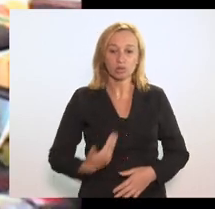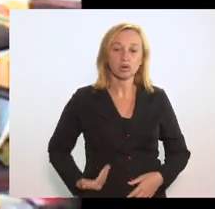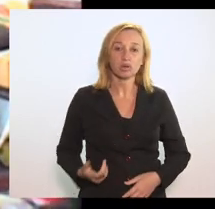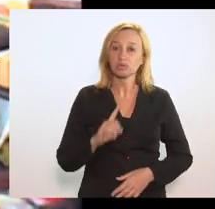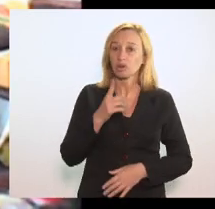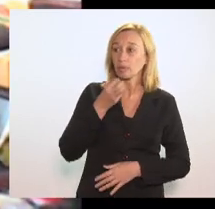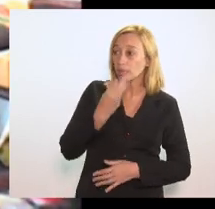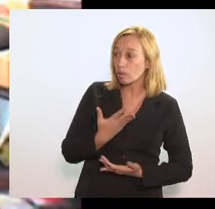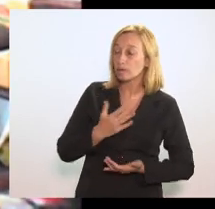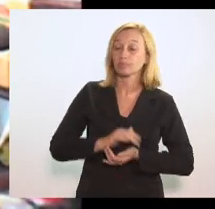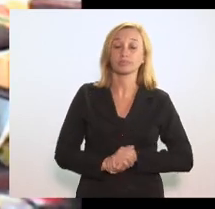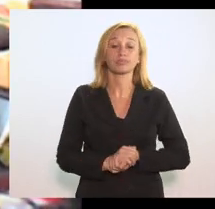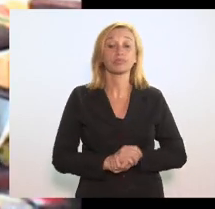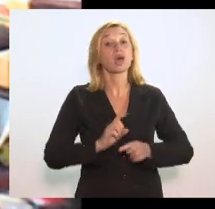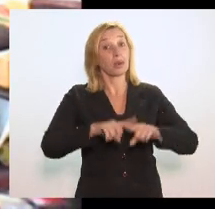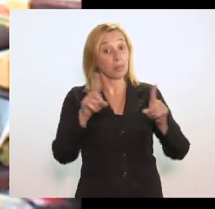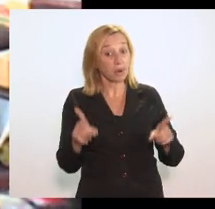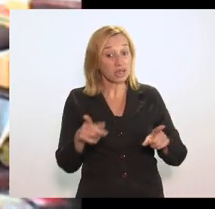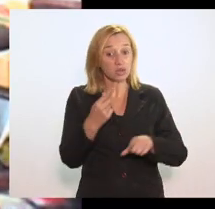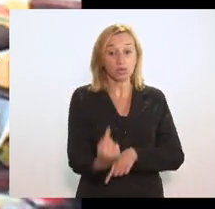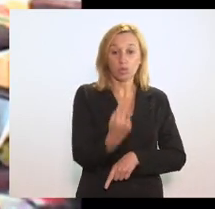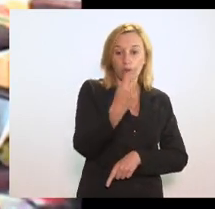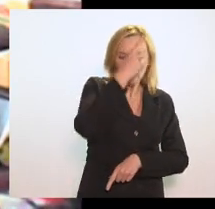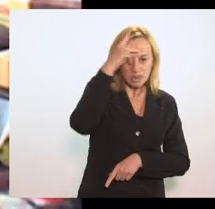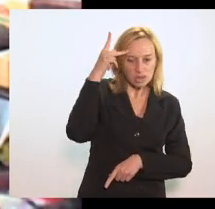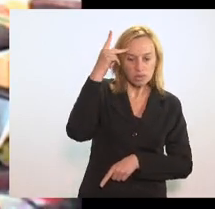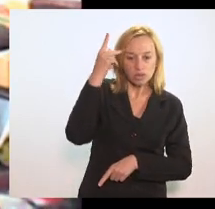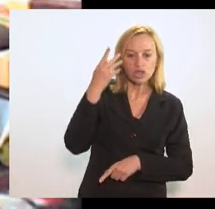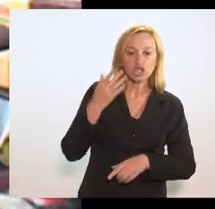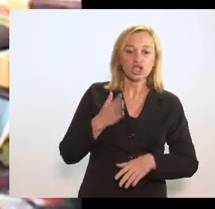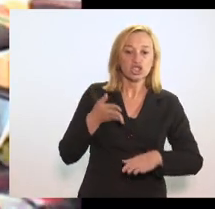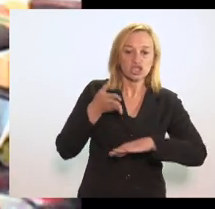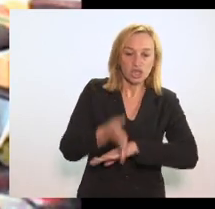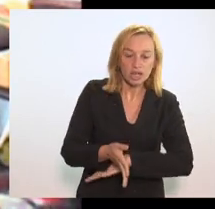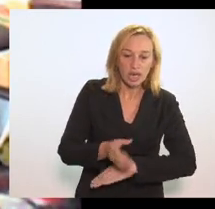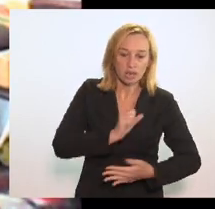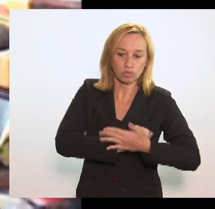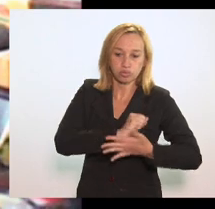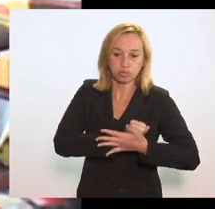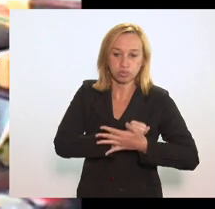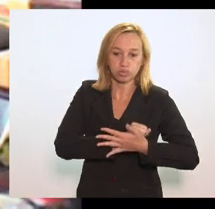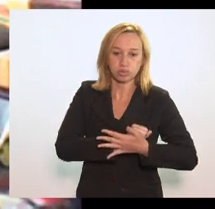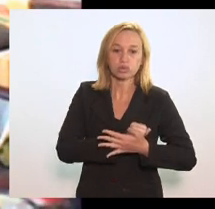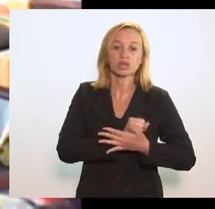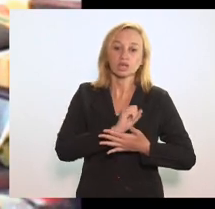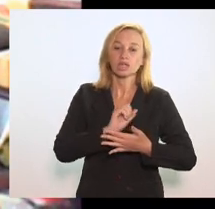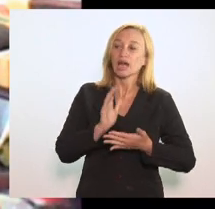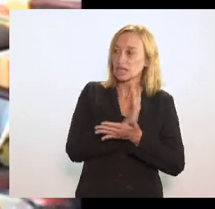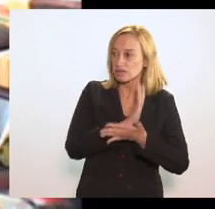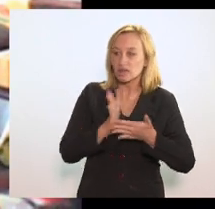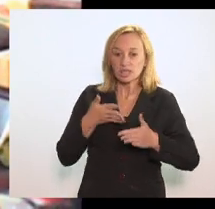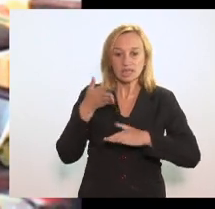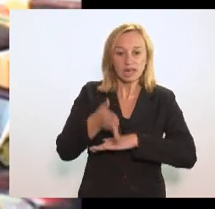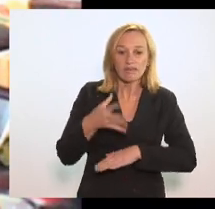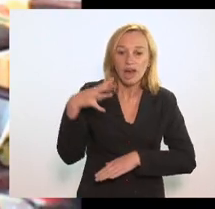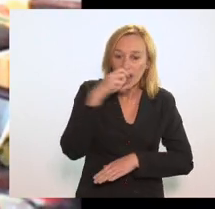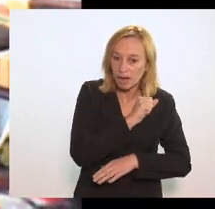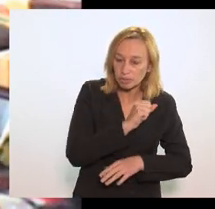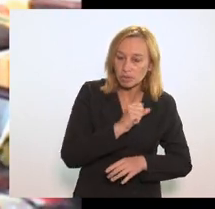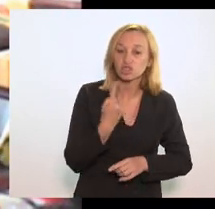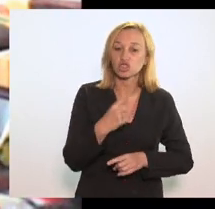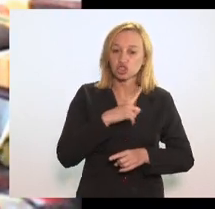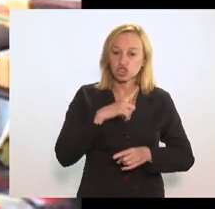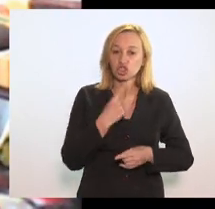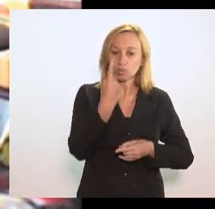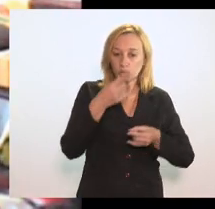gente deseja. Mas se uma pessoa chegava infartada no hospital, na maioria das vezes ela entrava, tinha um leito, nem que fosse um leito no